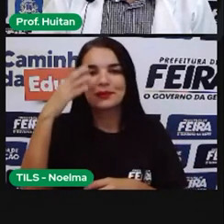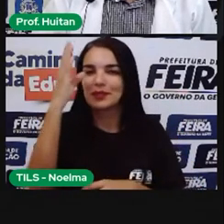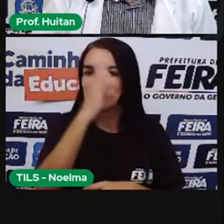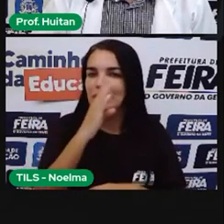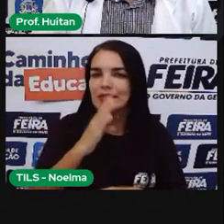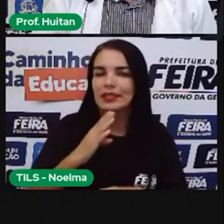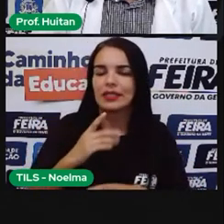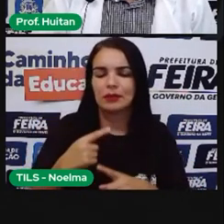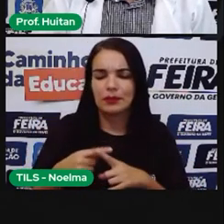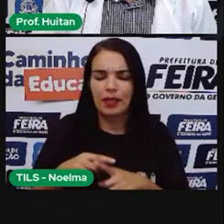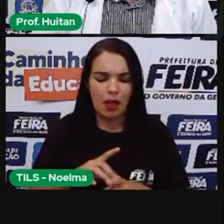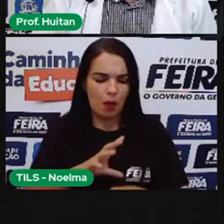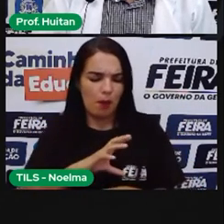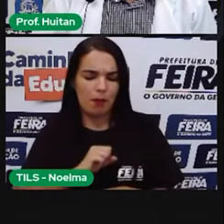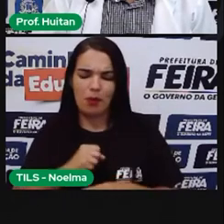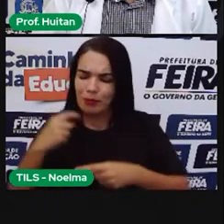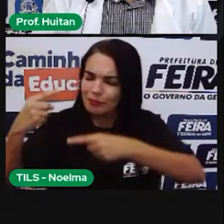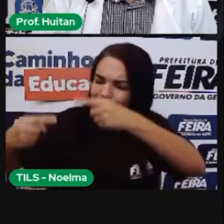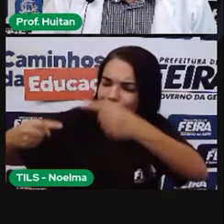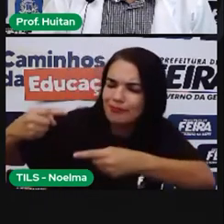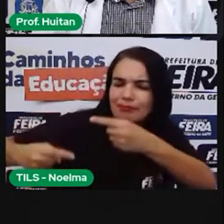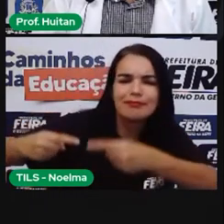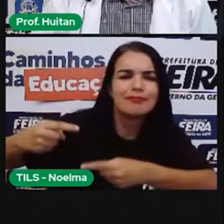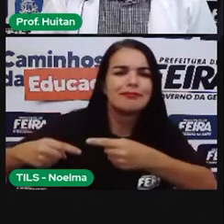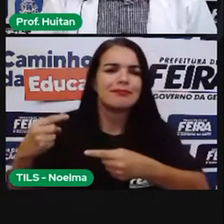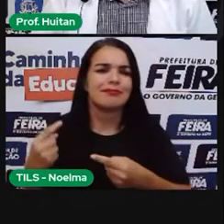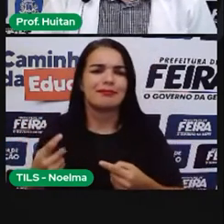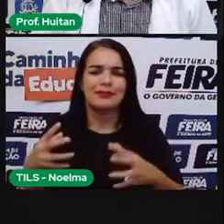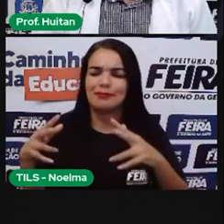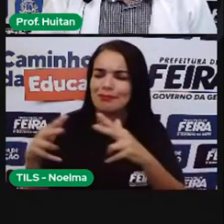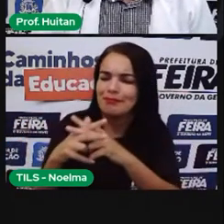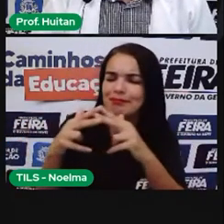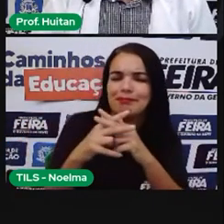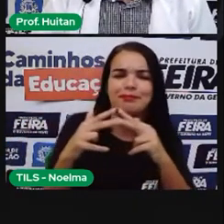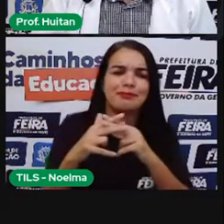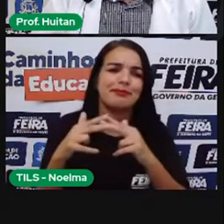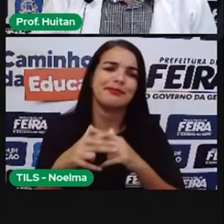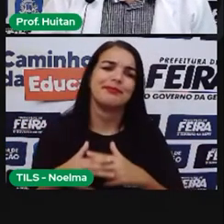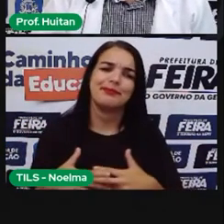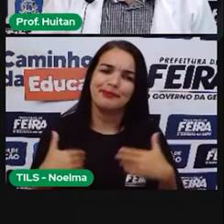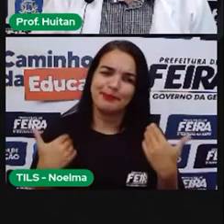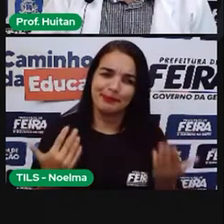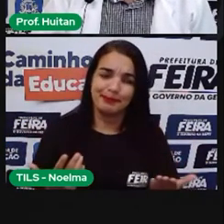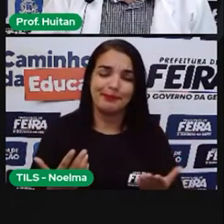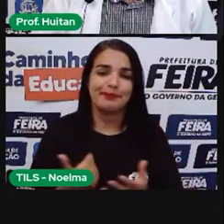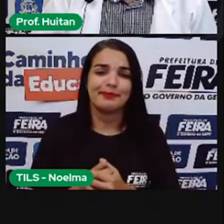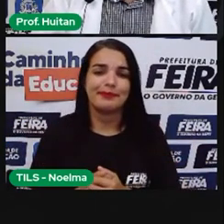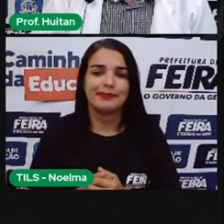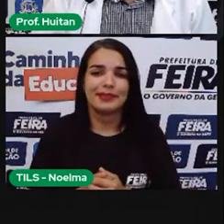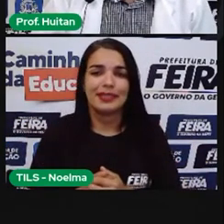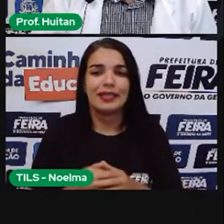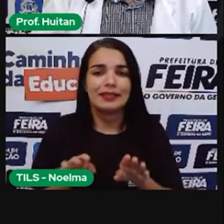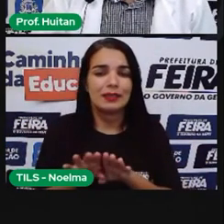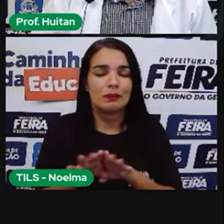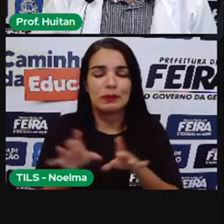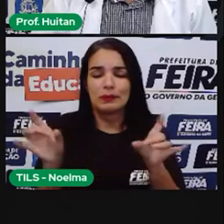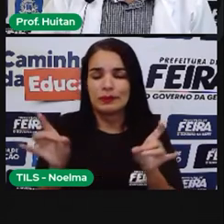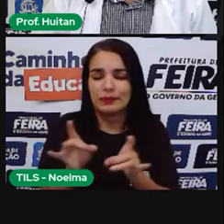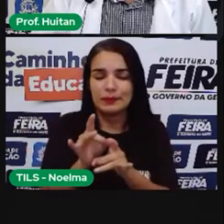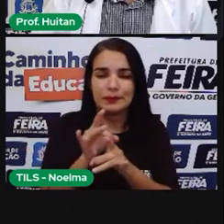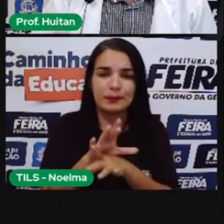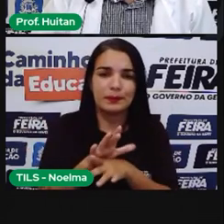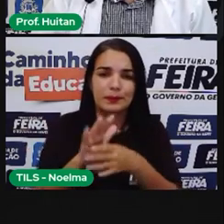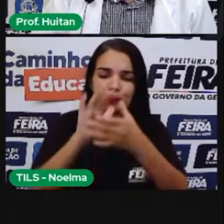conflituoso que em muitos momentos termina em confusão. Não é? E quem sabe até em término de